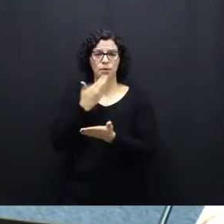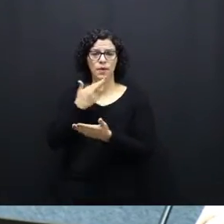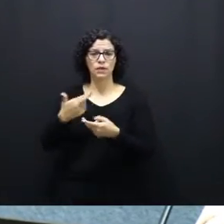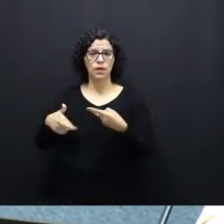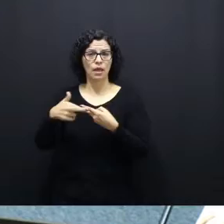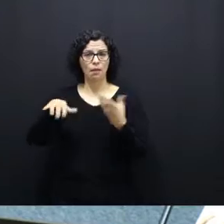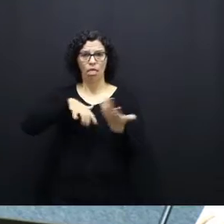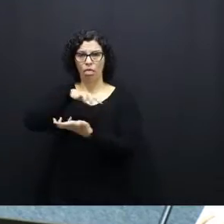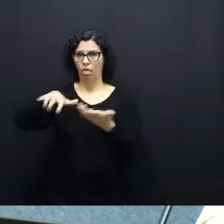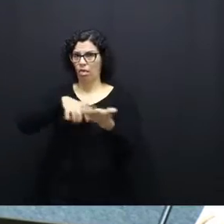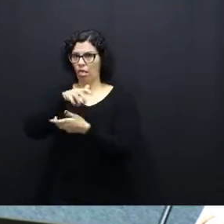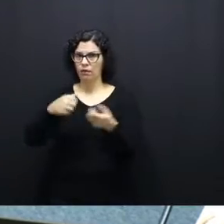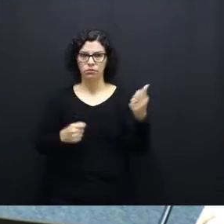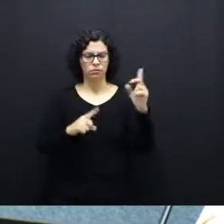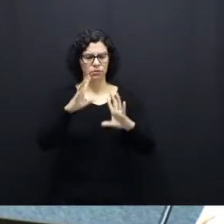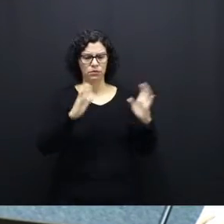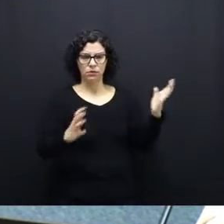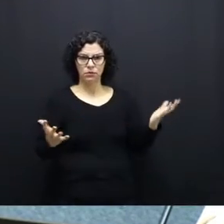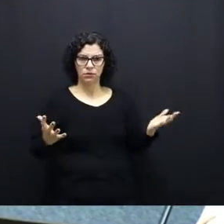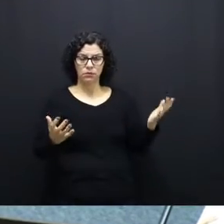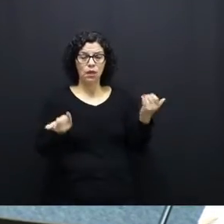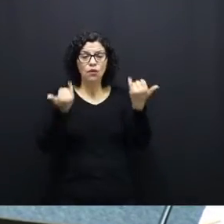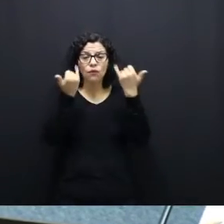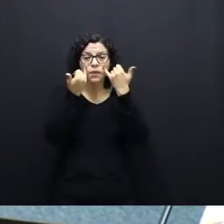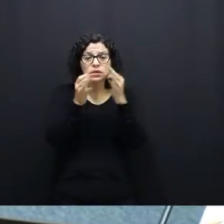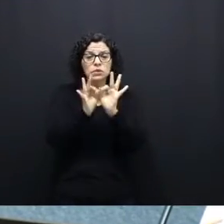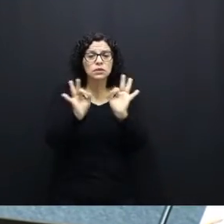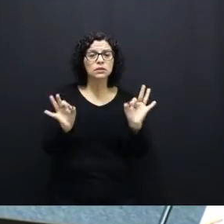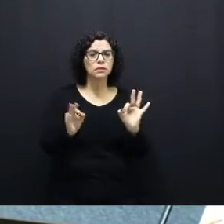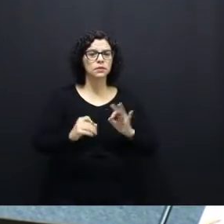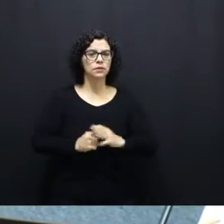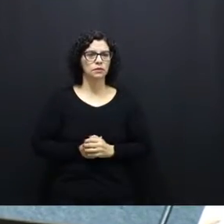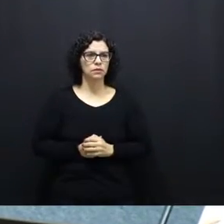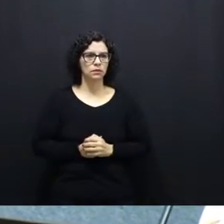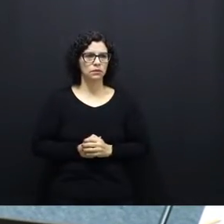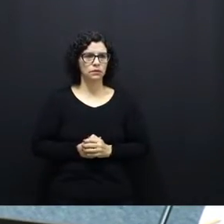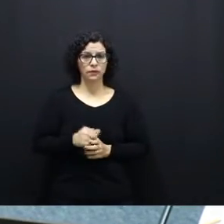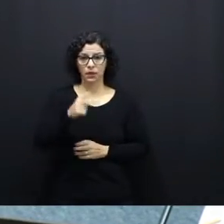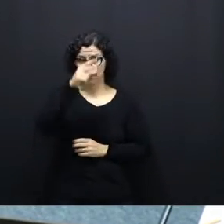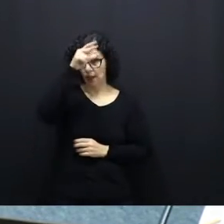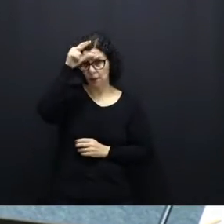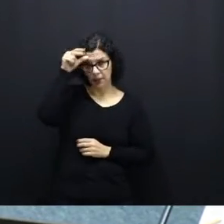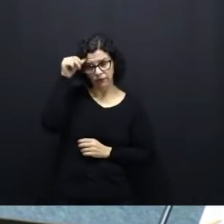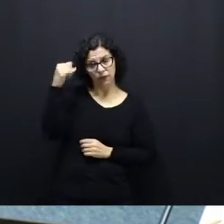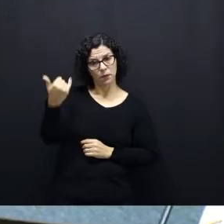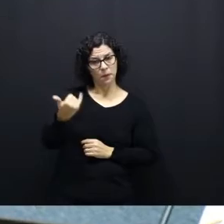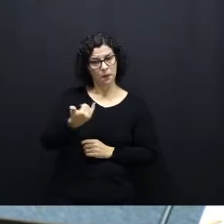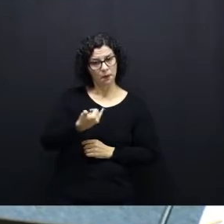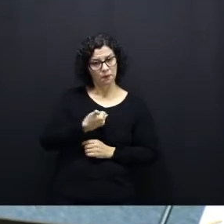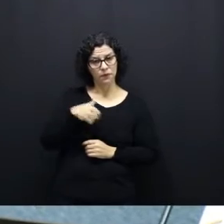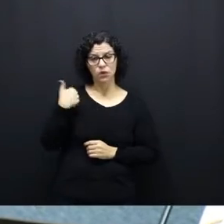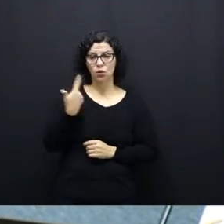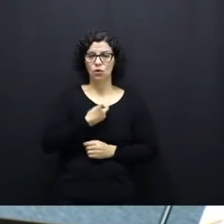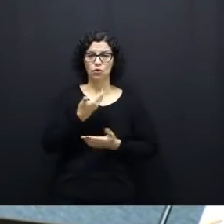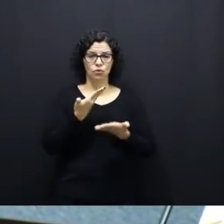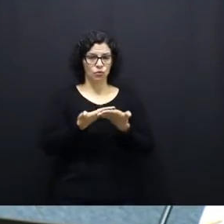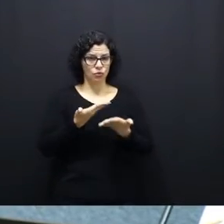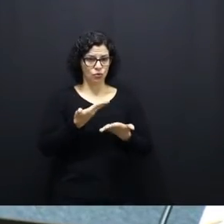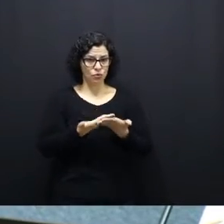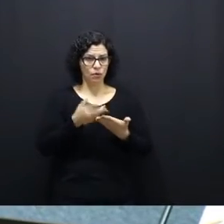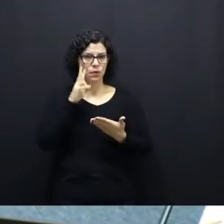aquele muito alvoroço é um tremendo uma informação tão simples a prefeitura uma informação Nós estudamos